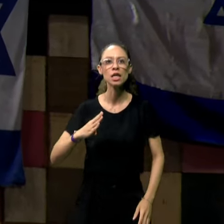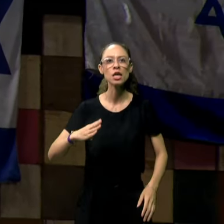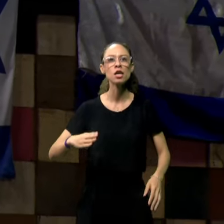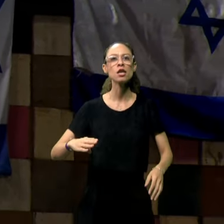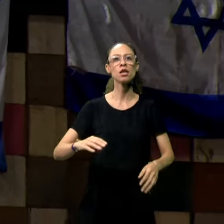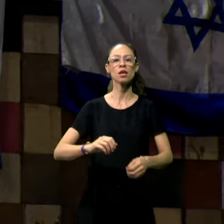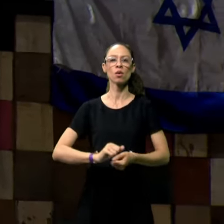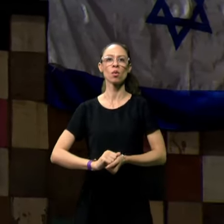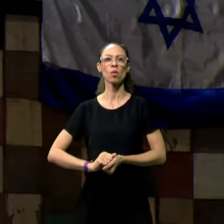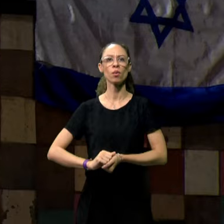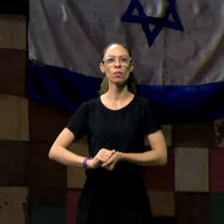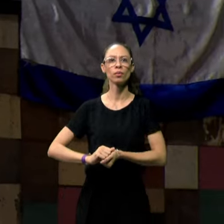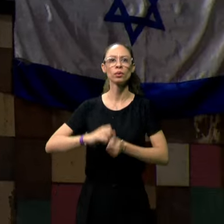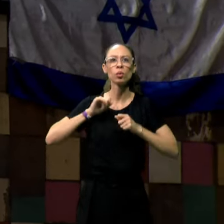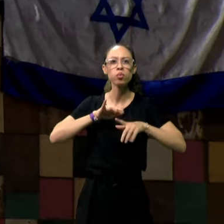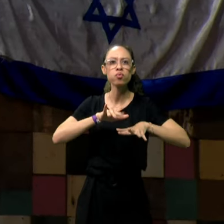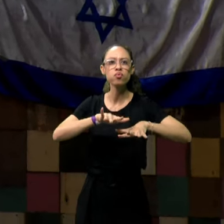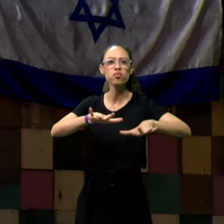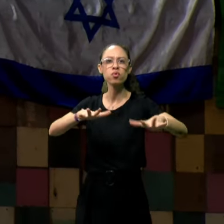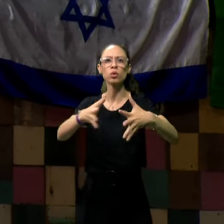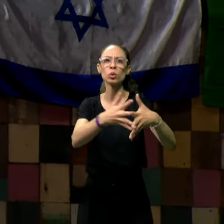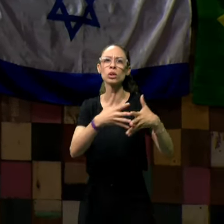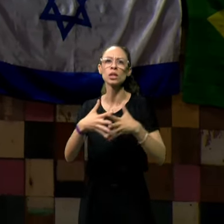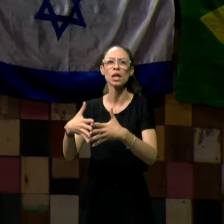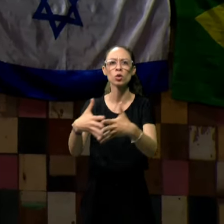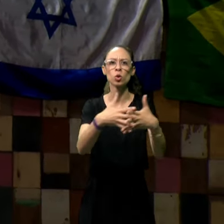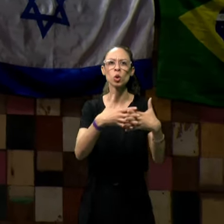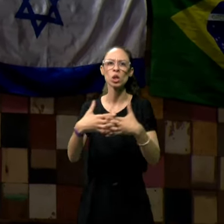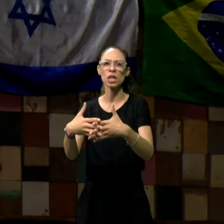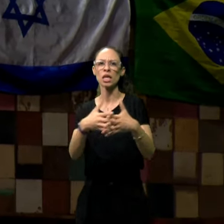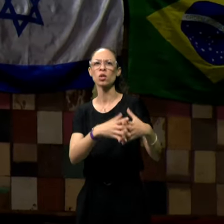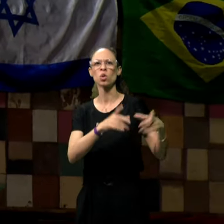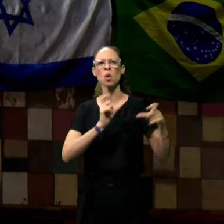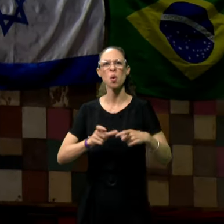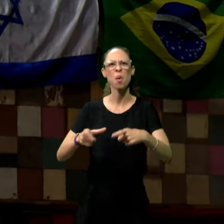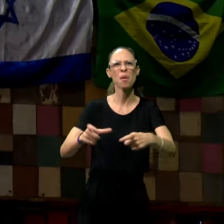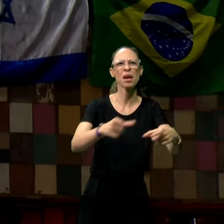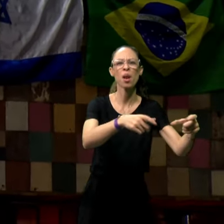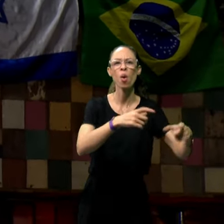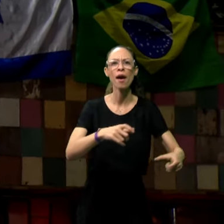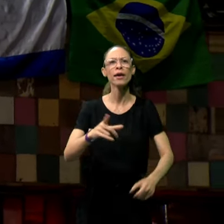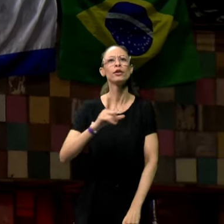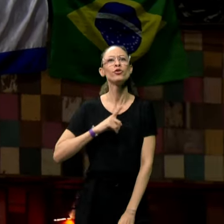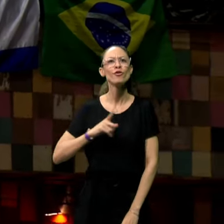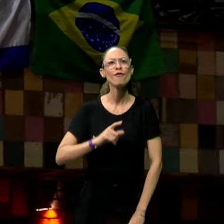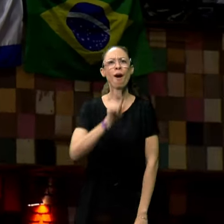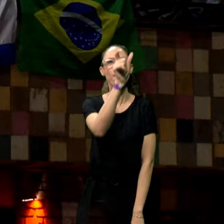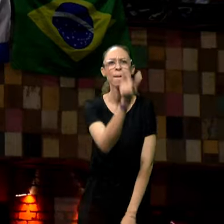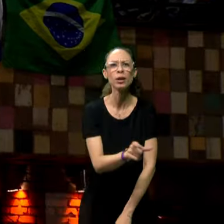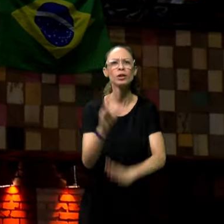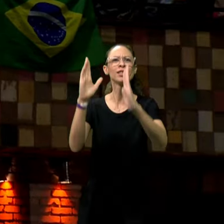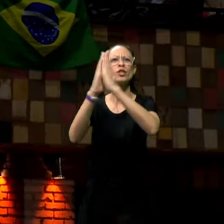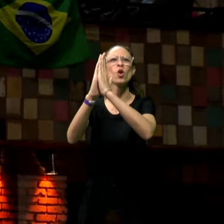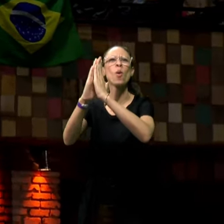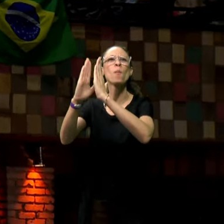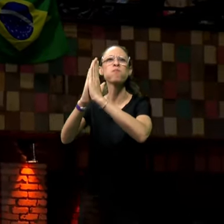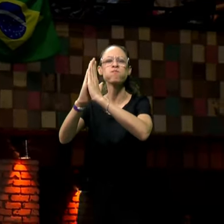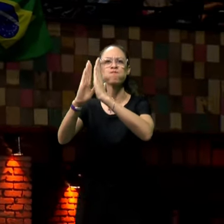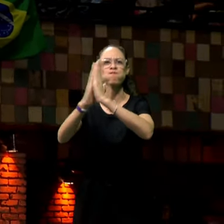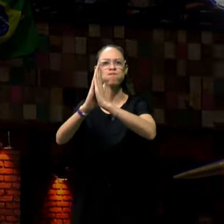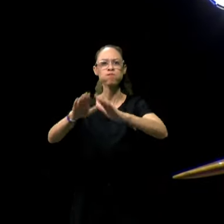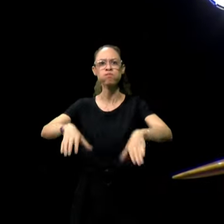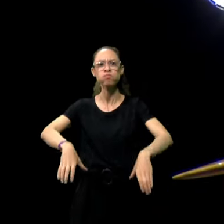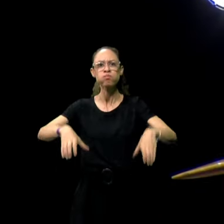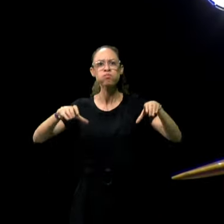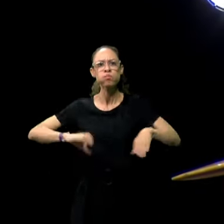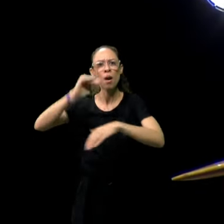Oriente. Esse vento sopra nos Estados Unidos. Em qualquer lugar que alguém invocar o nome santo do Senhor, da outro trono,